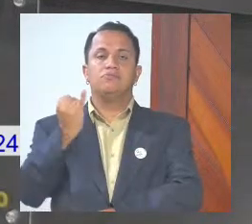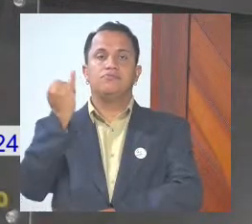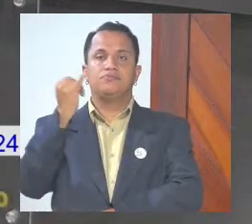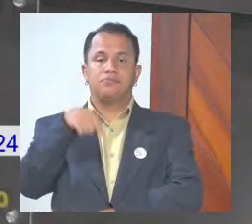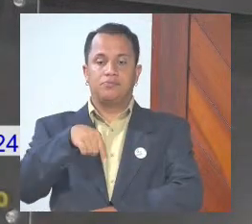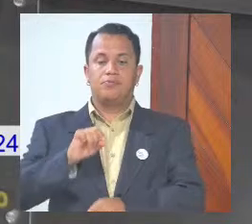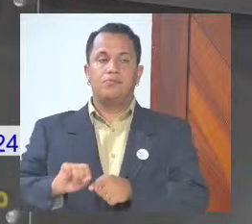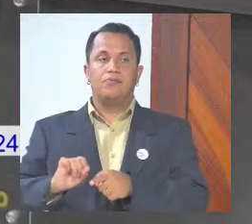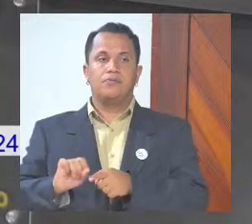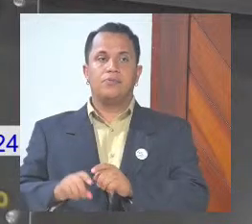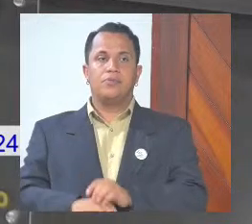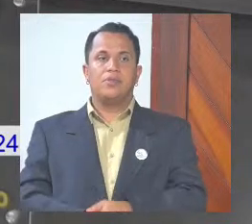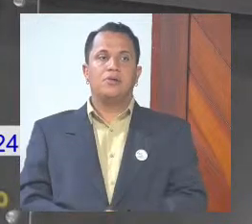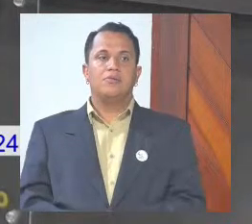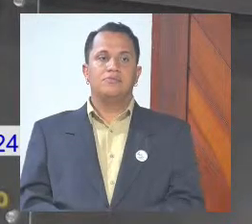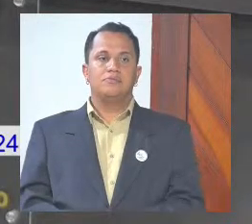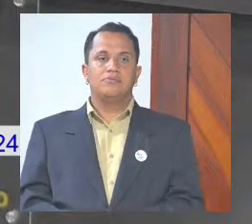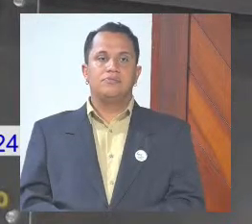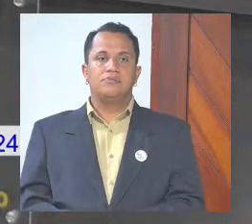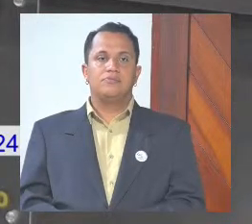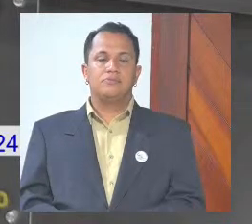Pinheiro.